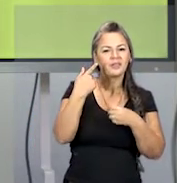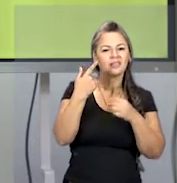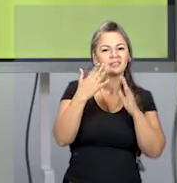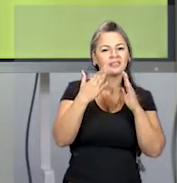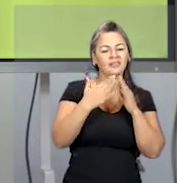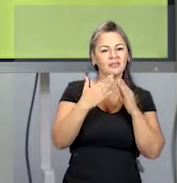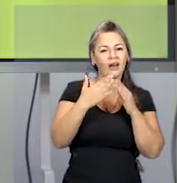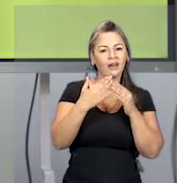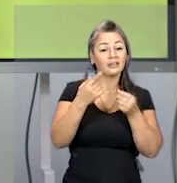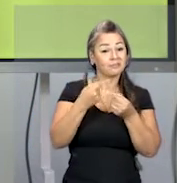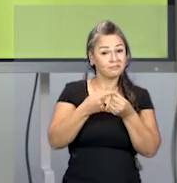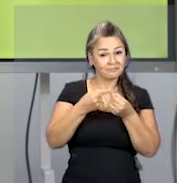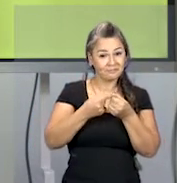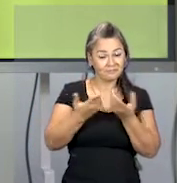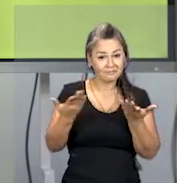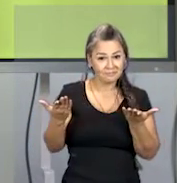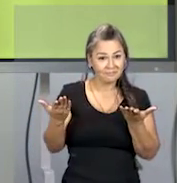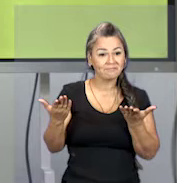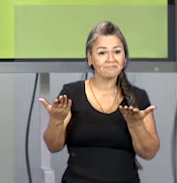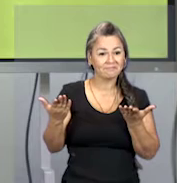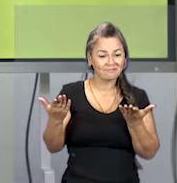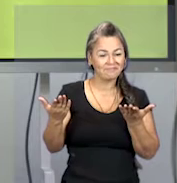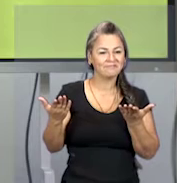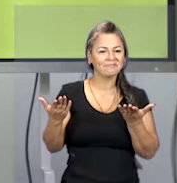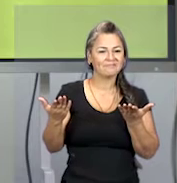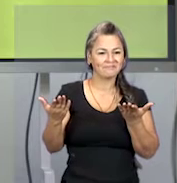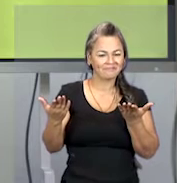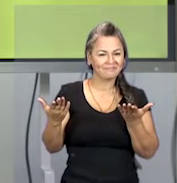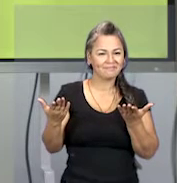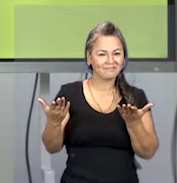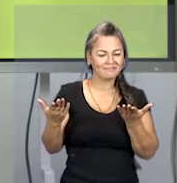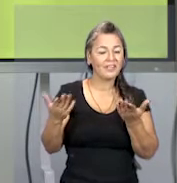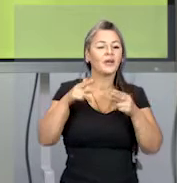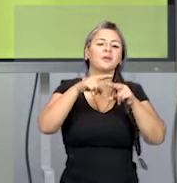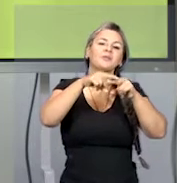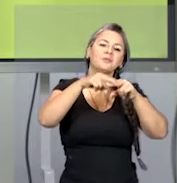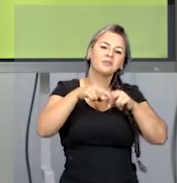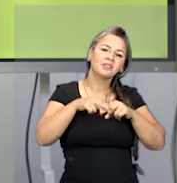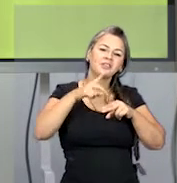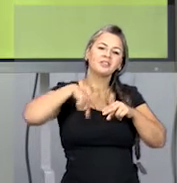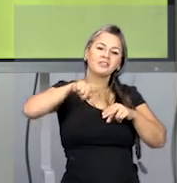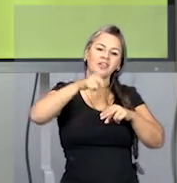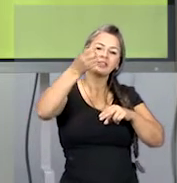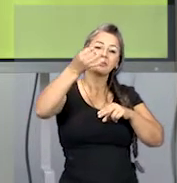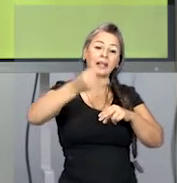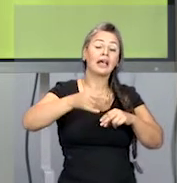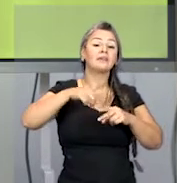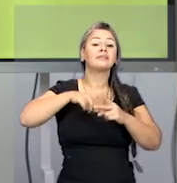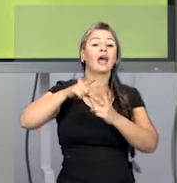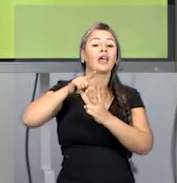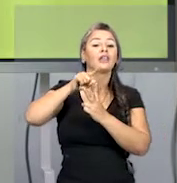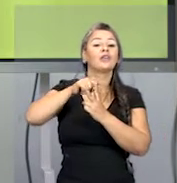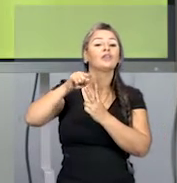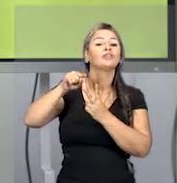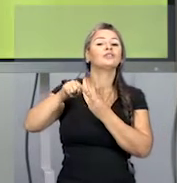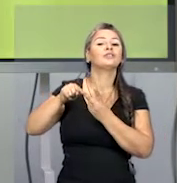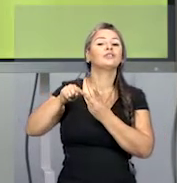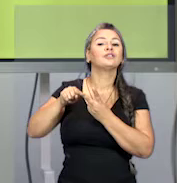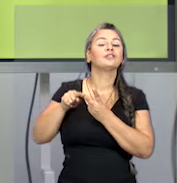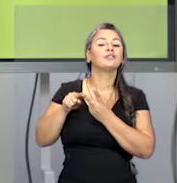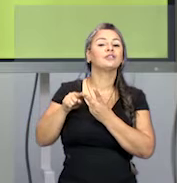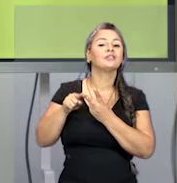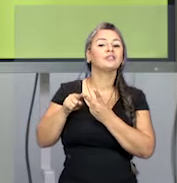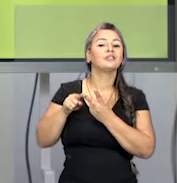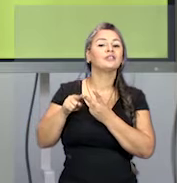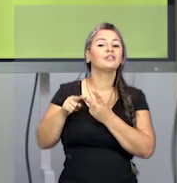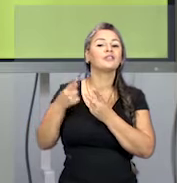Então, assim, a gente fala que na nossa sociedade moderna nós temos dois modelos de cidades coexistindo. Isso